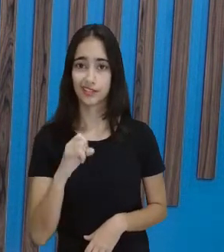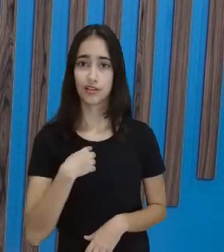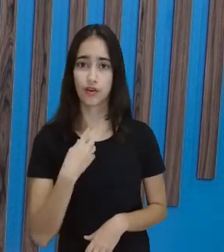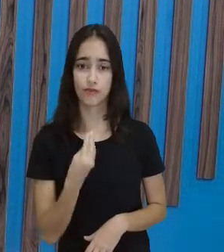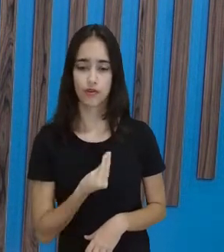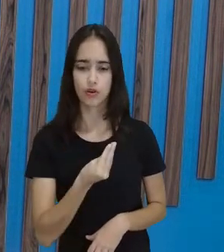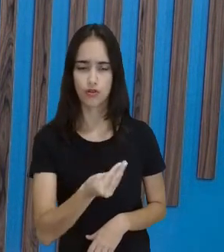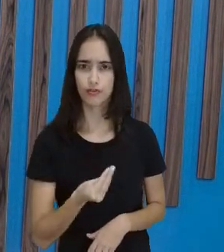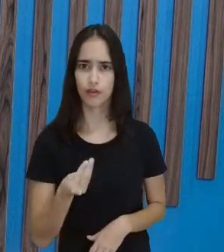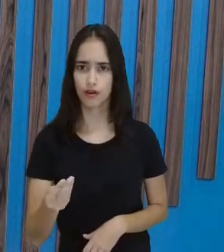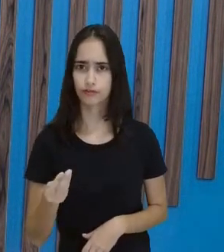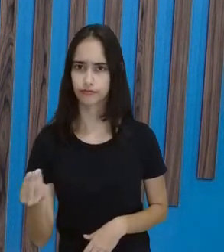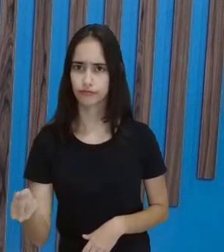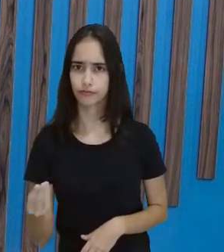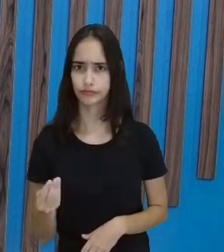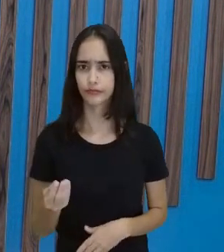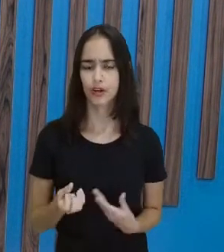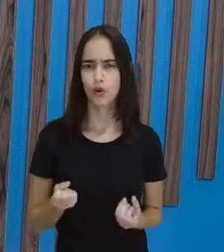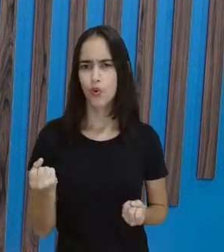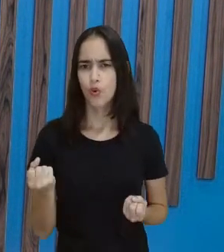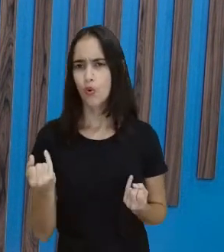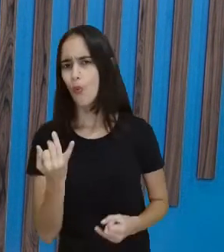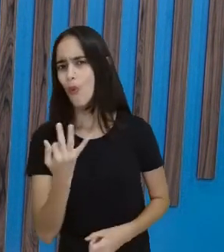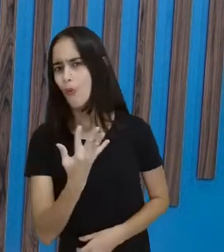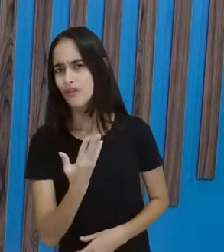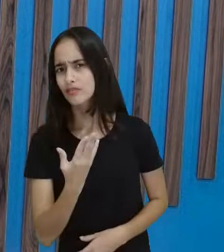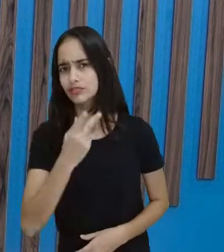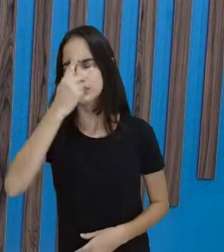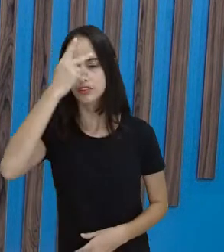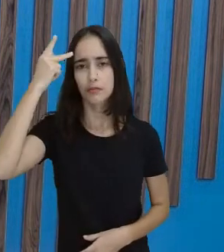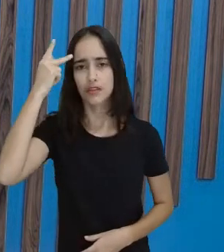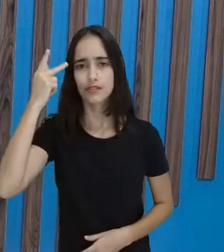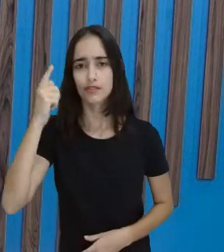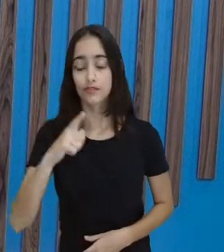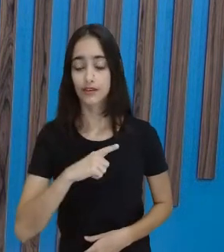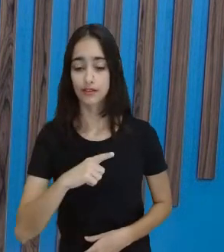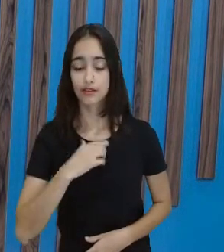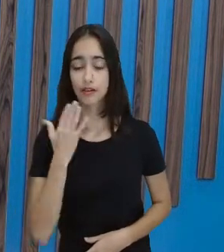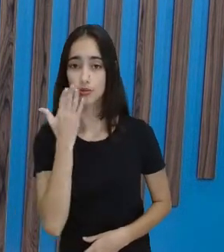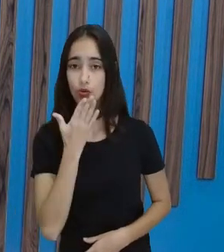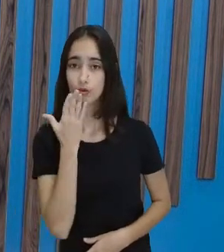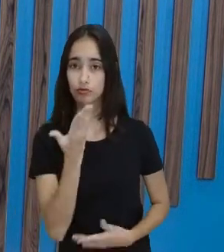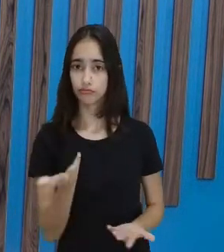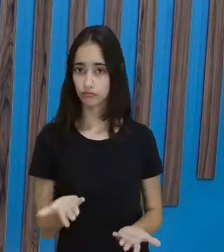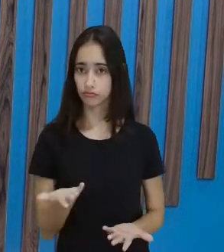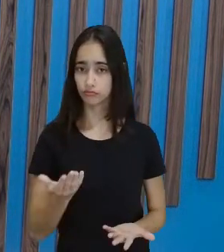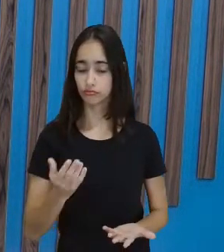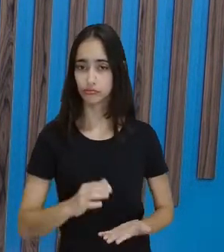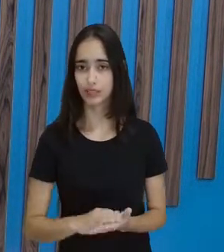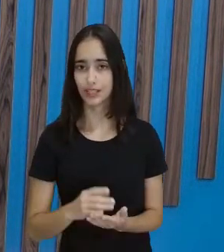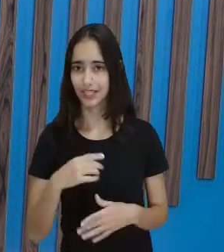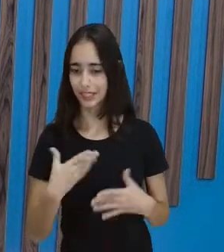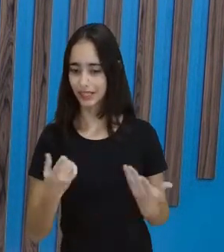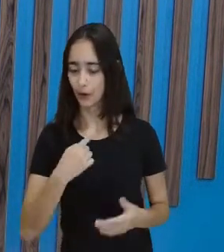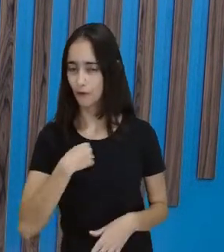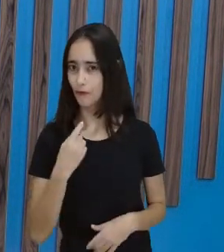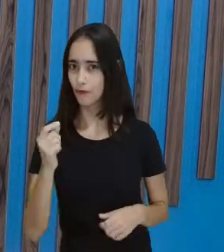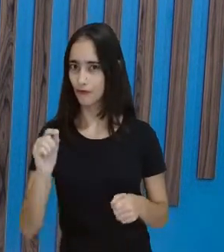para cada um, quantas pessoas vão receber esses bombons? Então, eu vou fazer aqui,